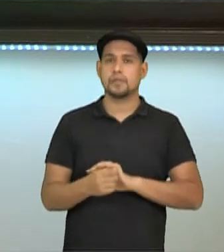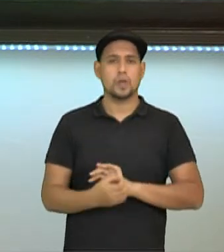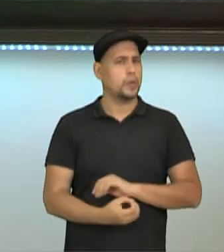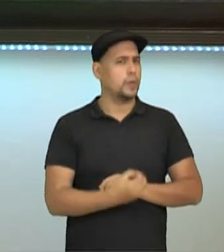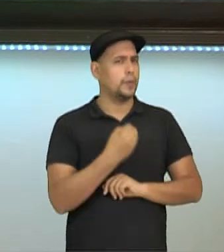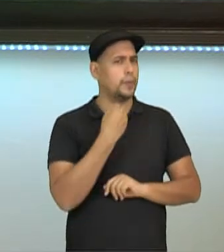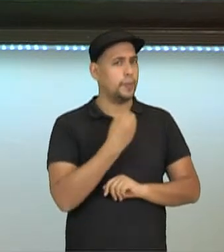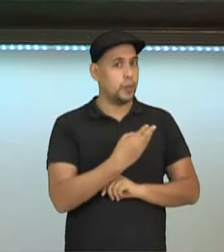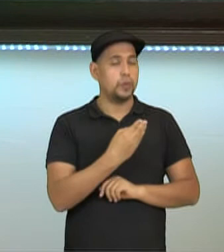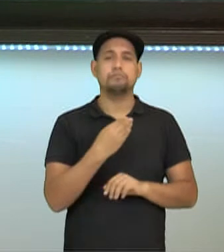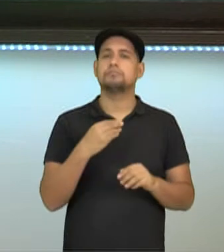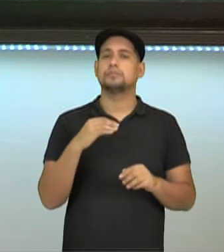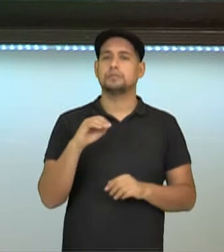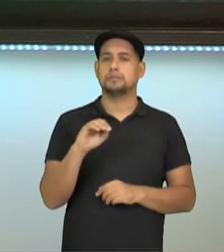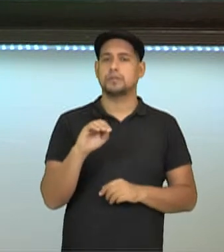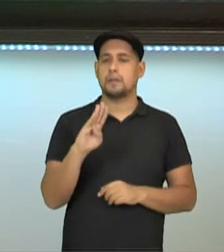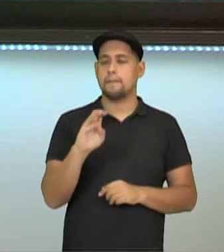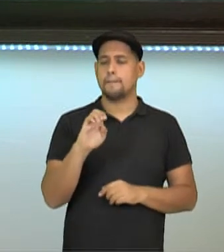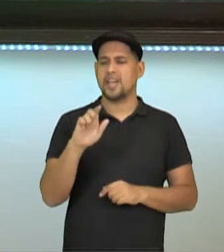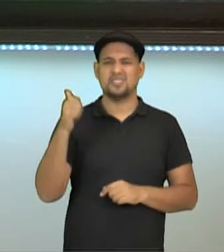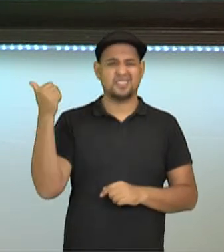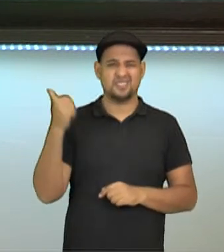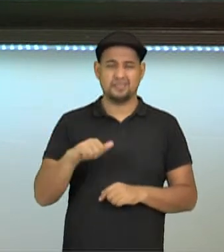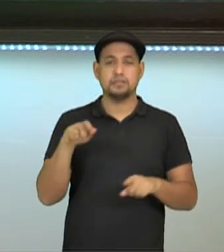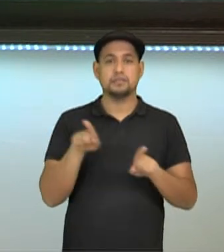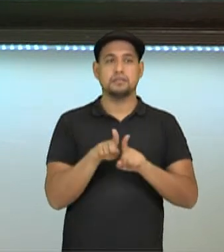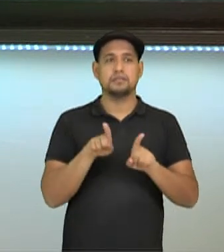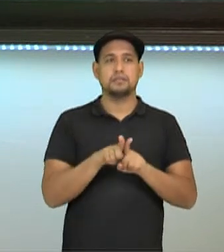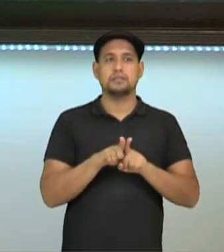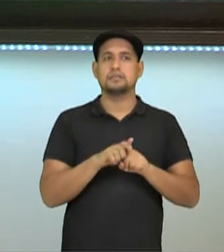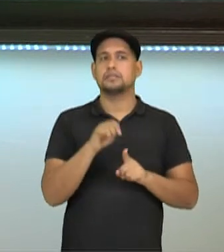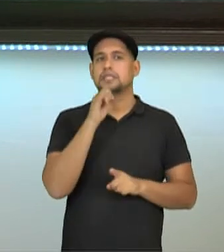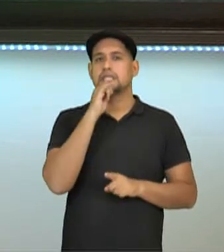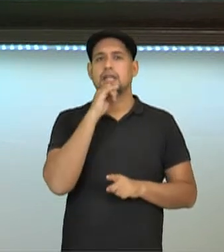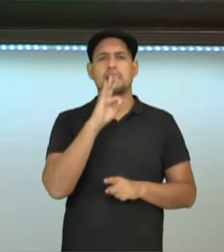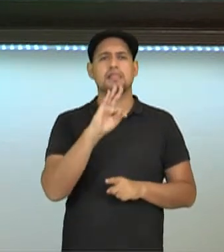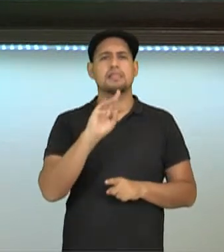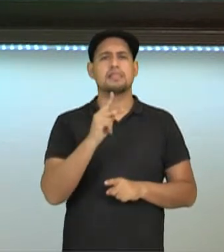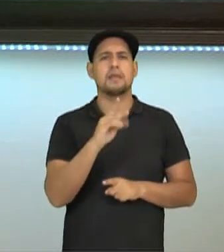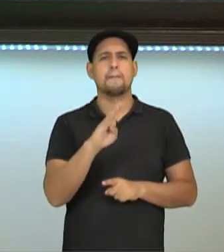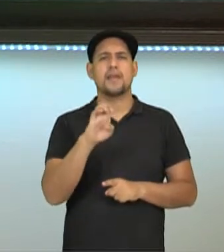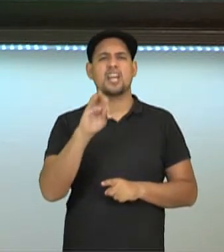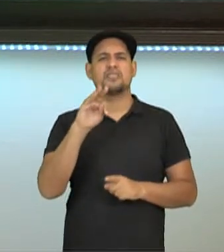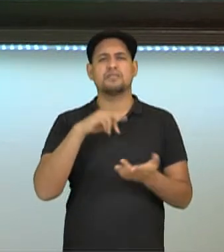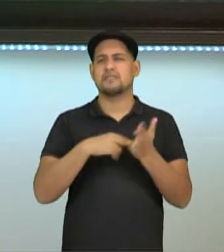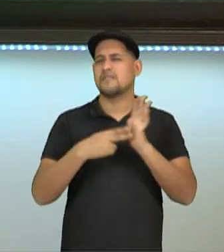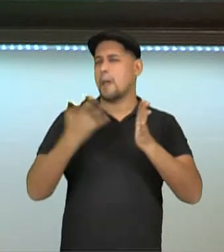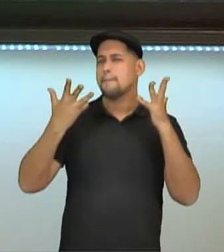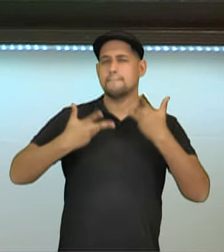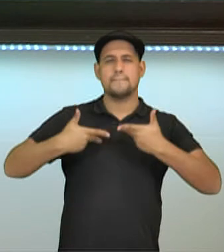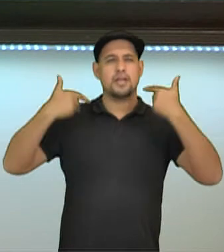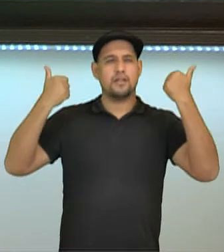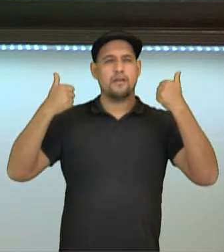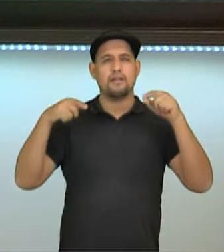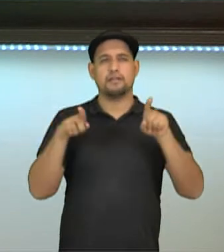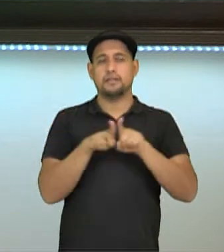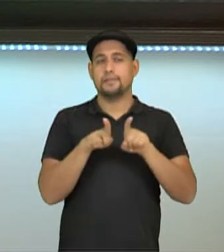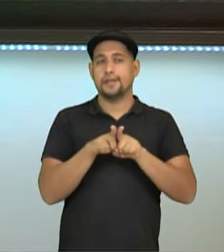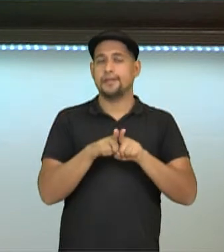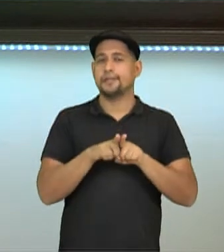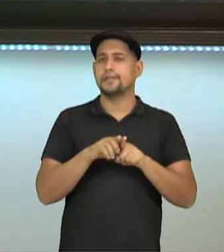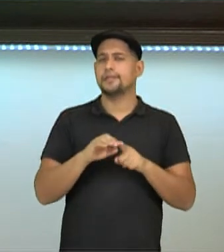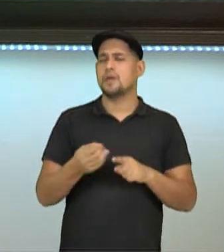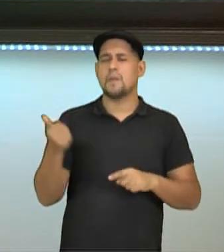bom, e bad, que é ruim, vai virar good, the best, o melhor, bad, the worst, o pior